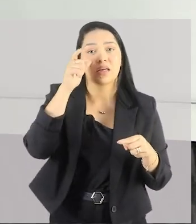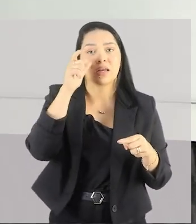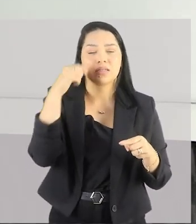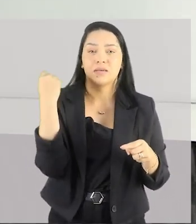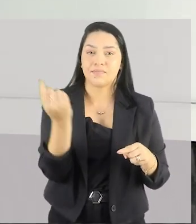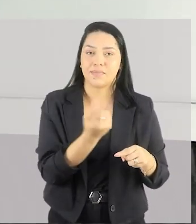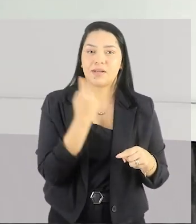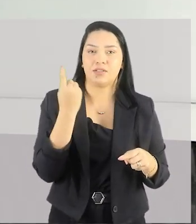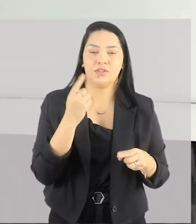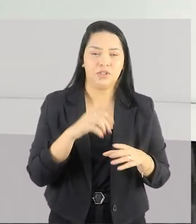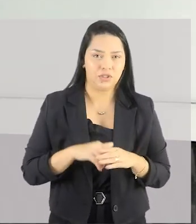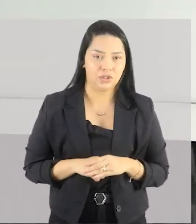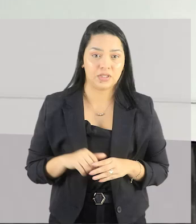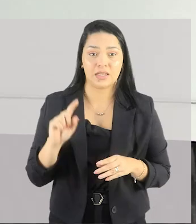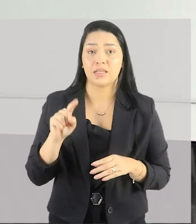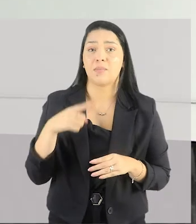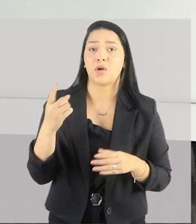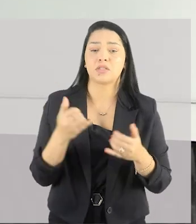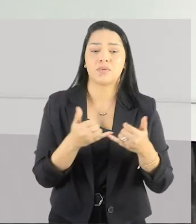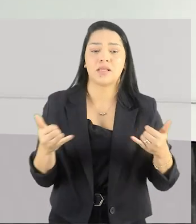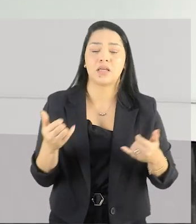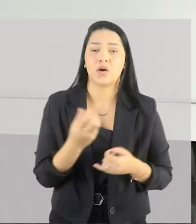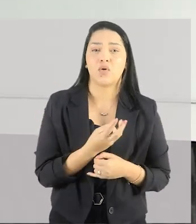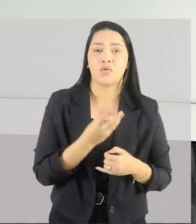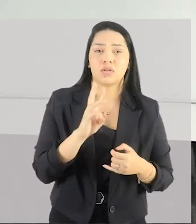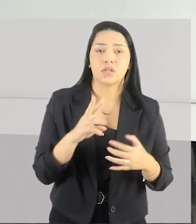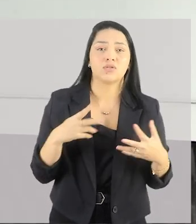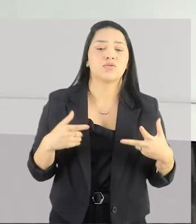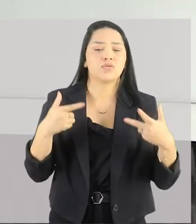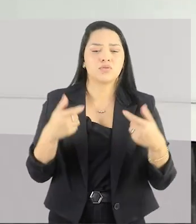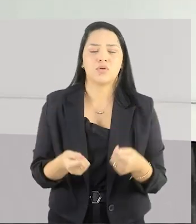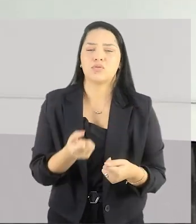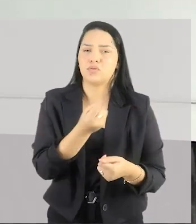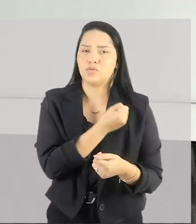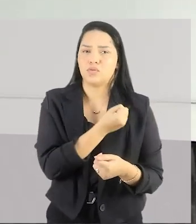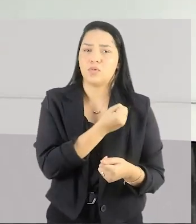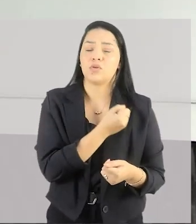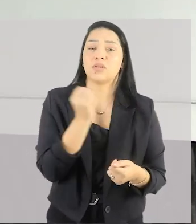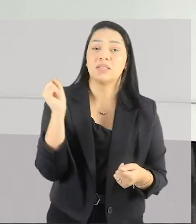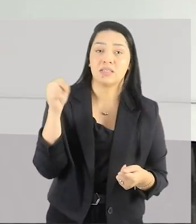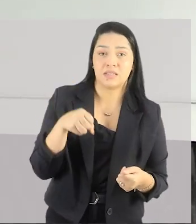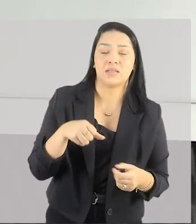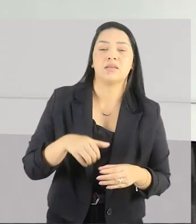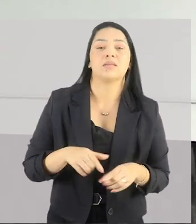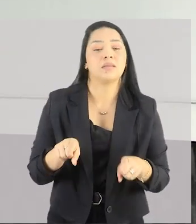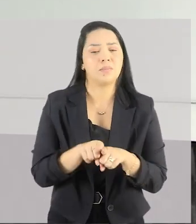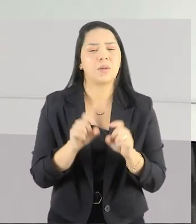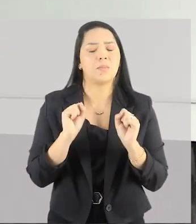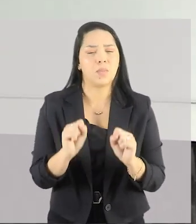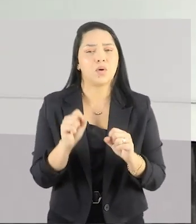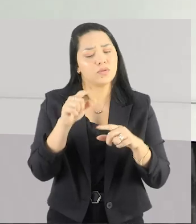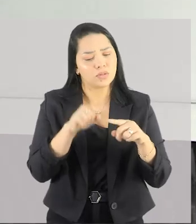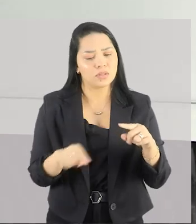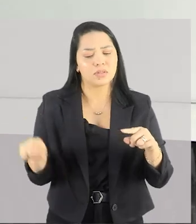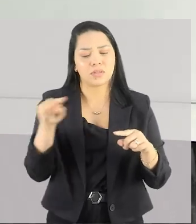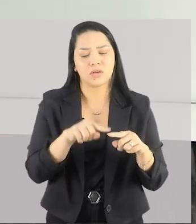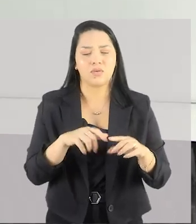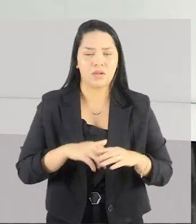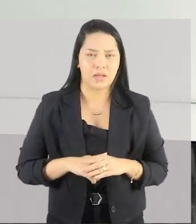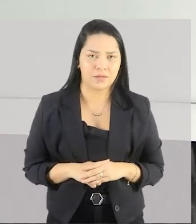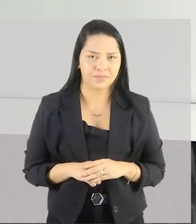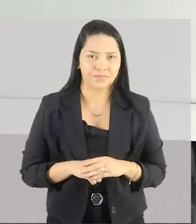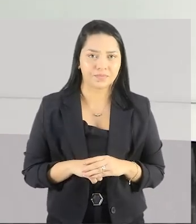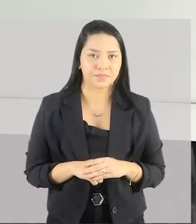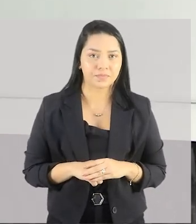gente. Nessa próxima linha, o 3 dividiu todos os números? Sim, pessoal, então também eu posso circular, ok?